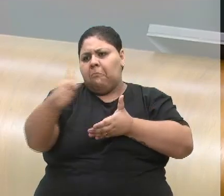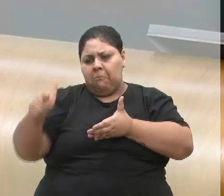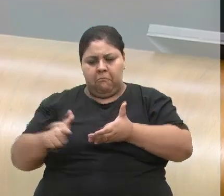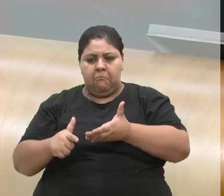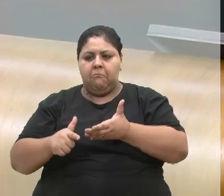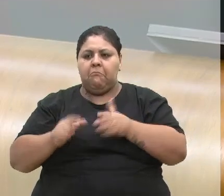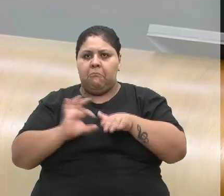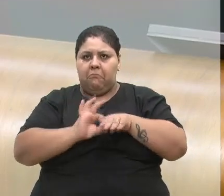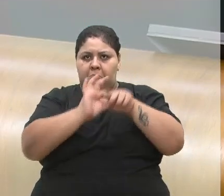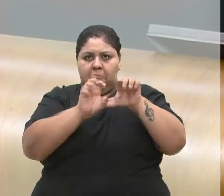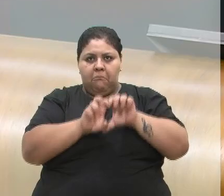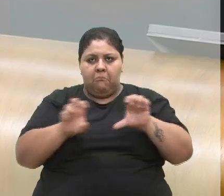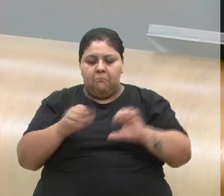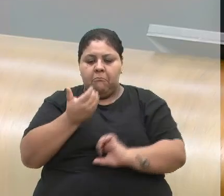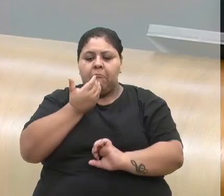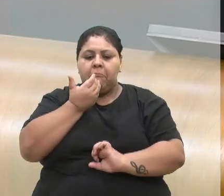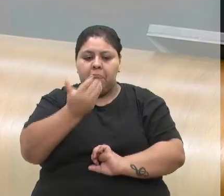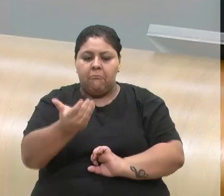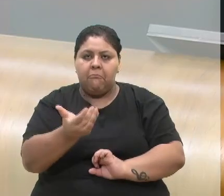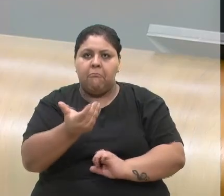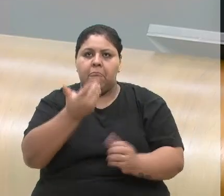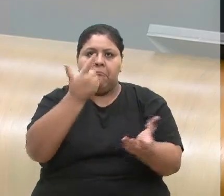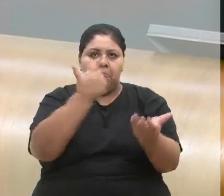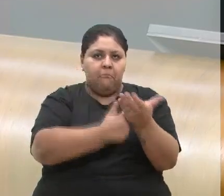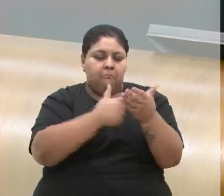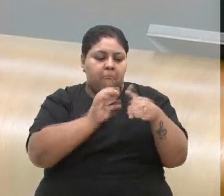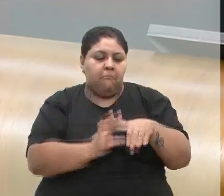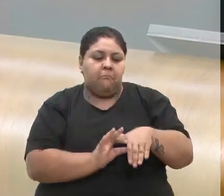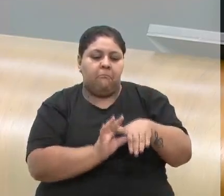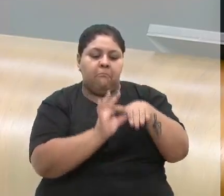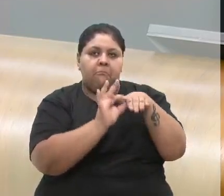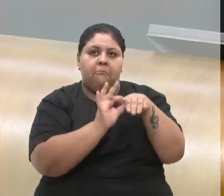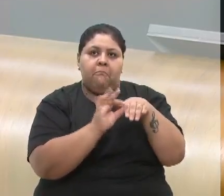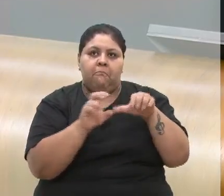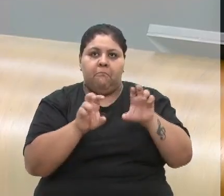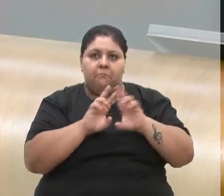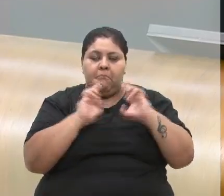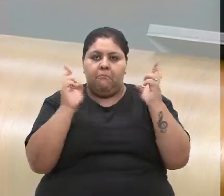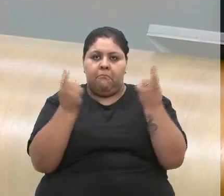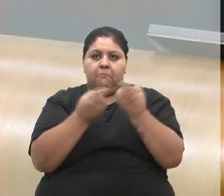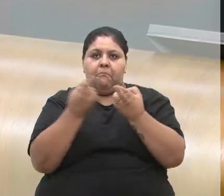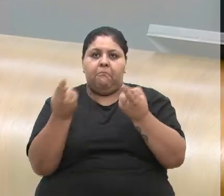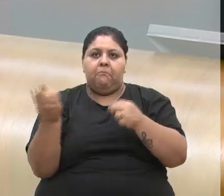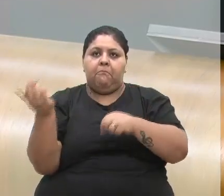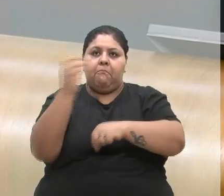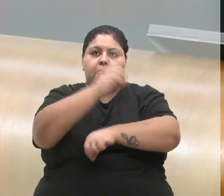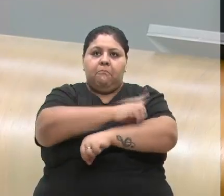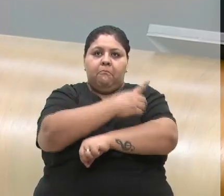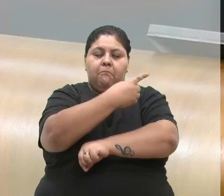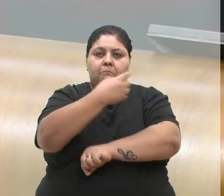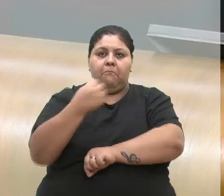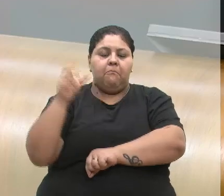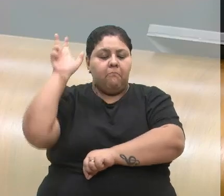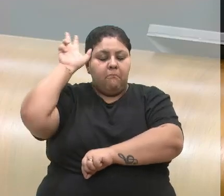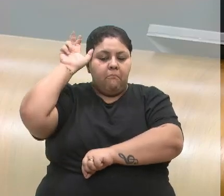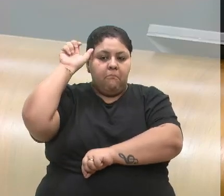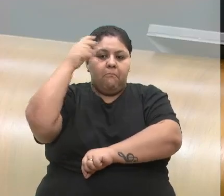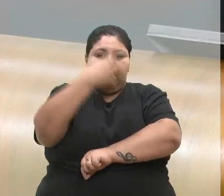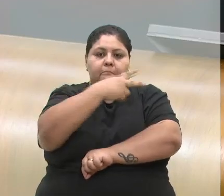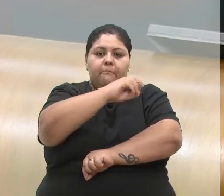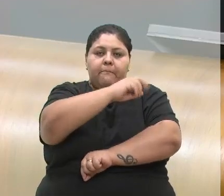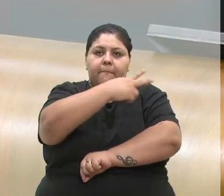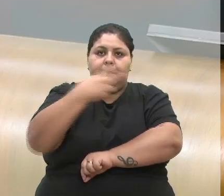bancada, solicita espaço para acordo de lideranças na sessão ordinária do dia 16 de abril de